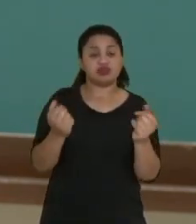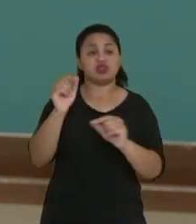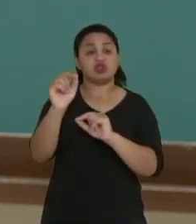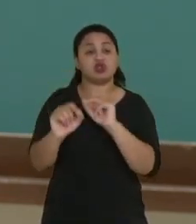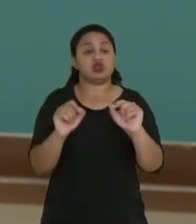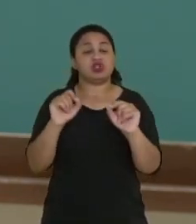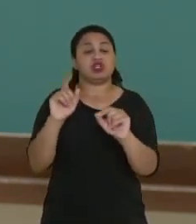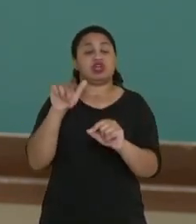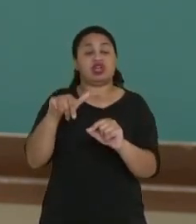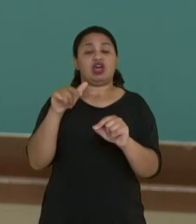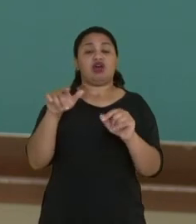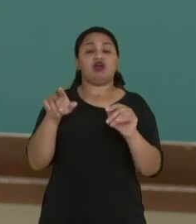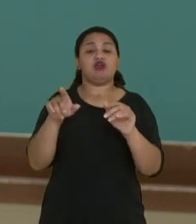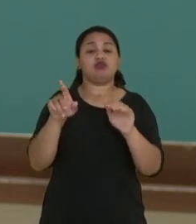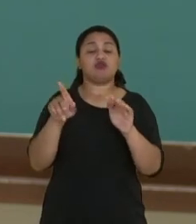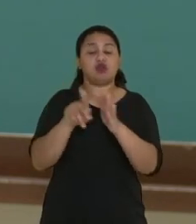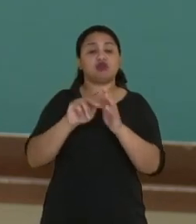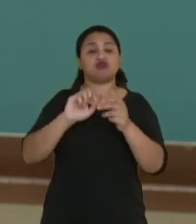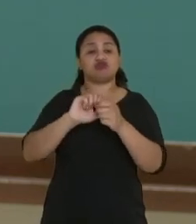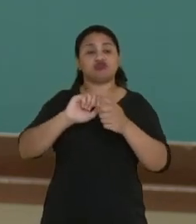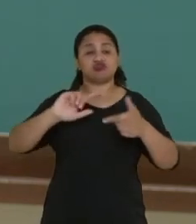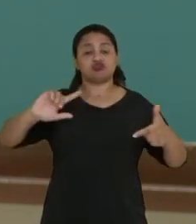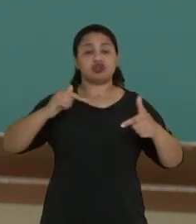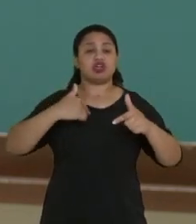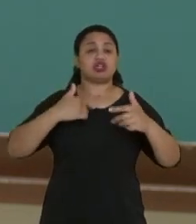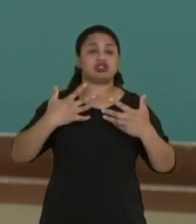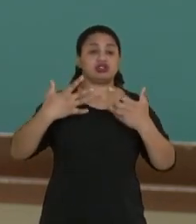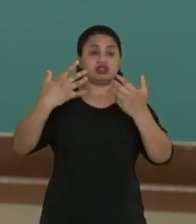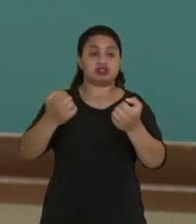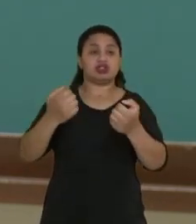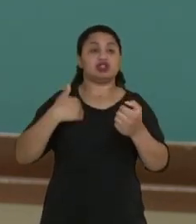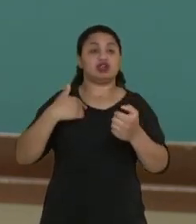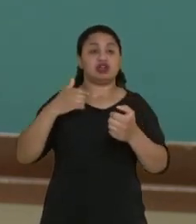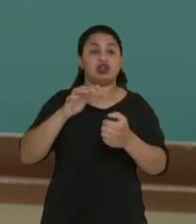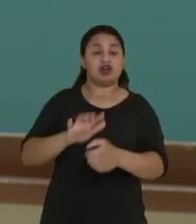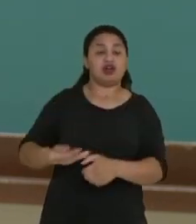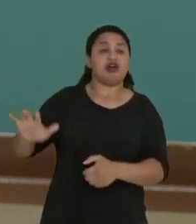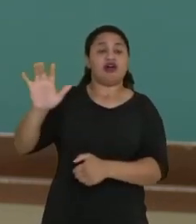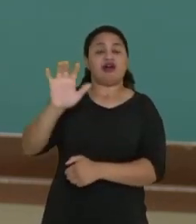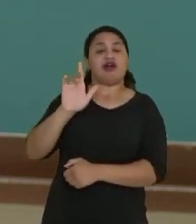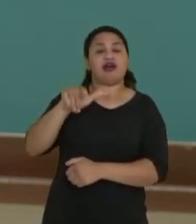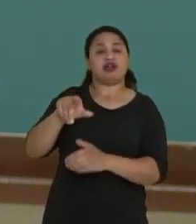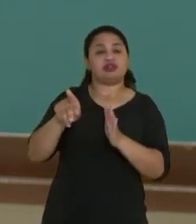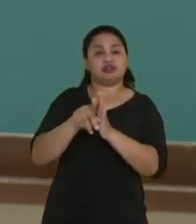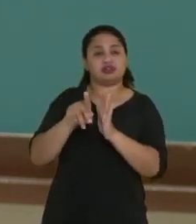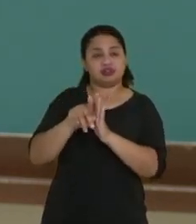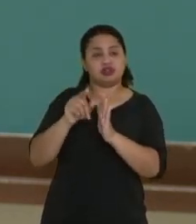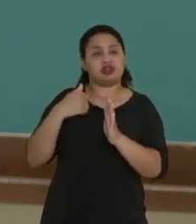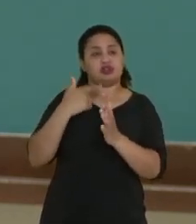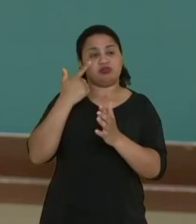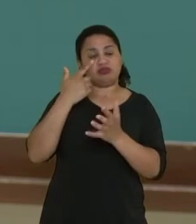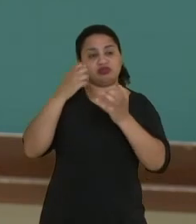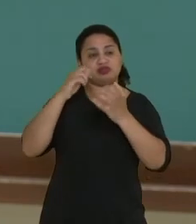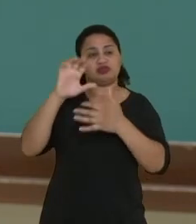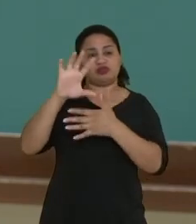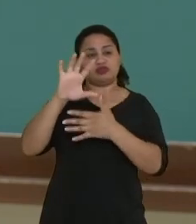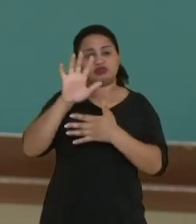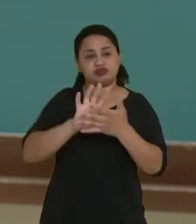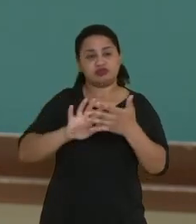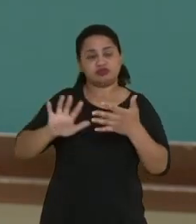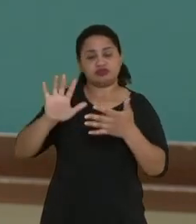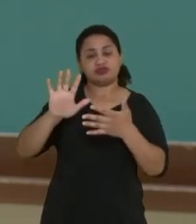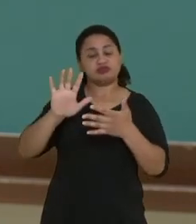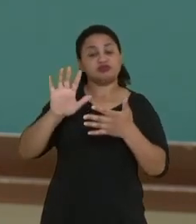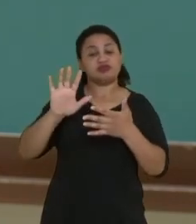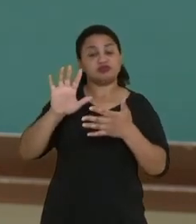definida ali como o polígono das secas, né? Que área que abrange o polígono das secas. Então tá ali toda a porção,